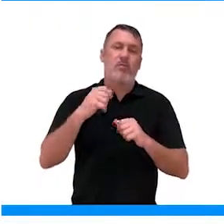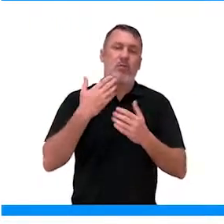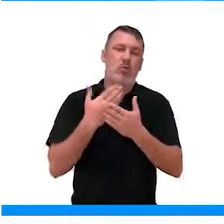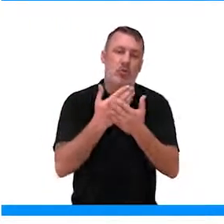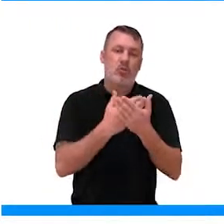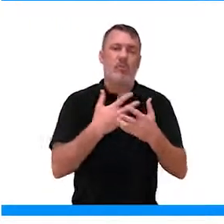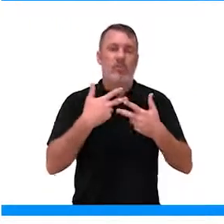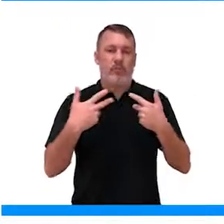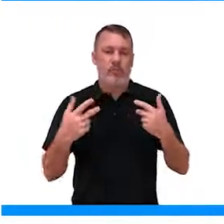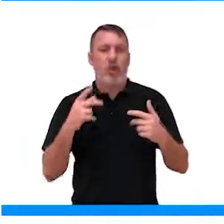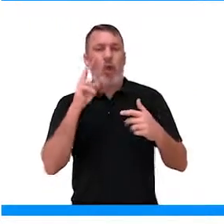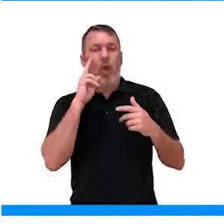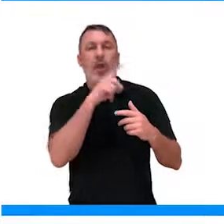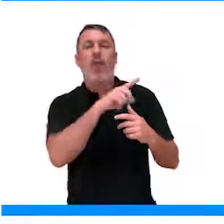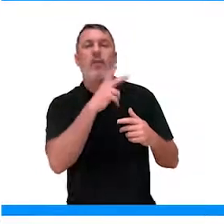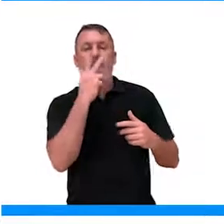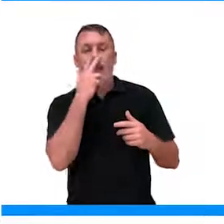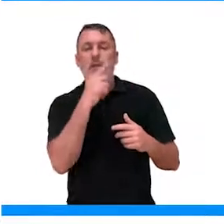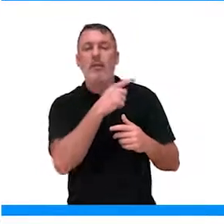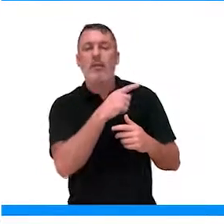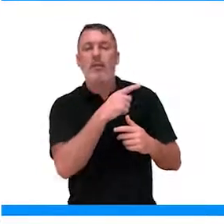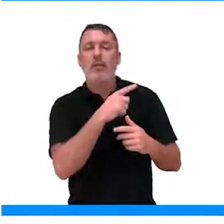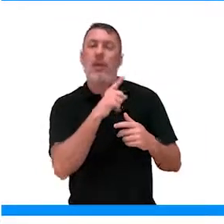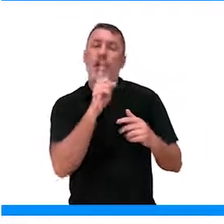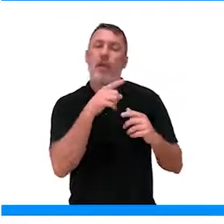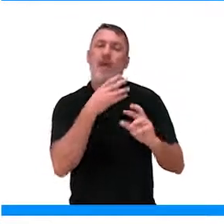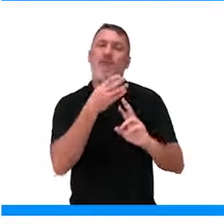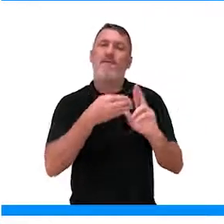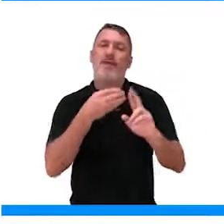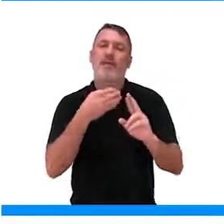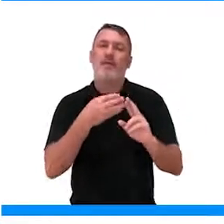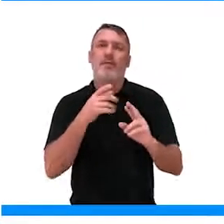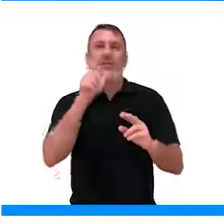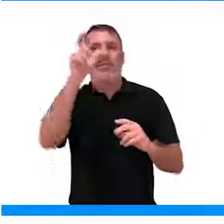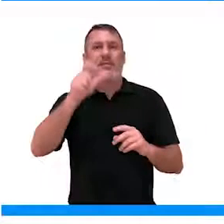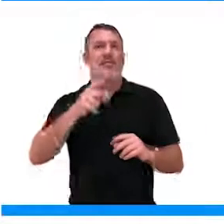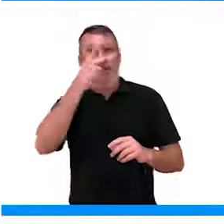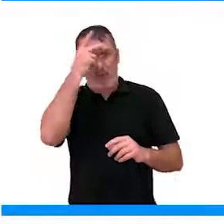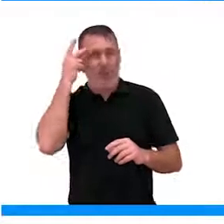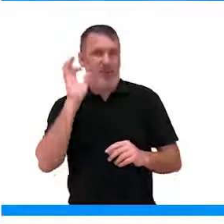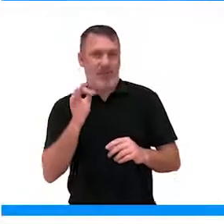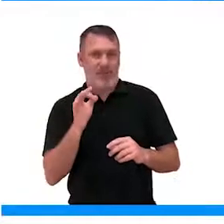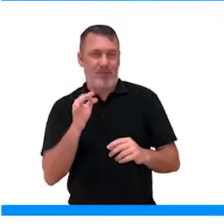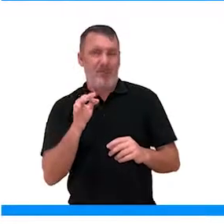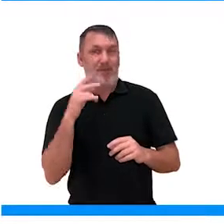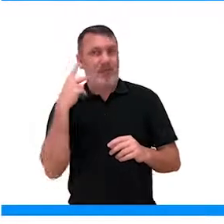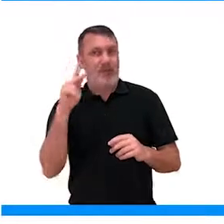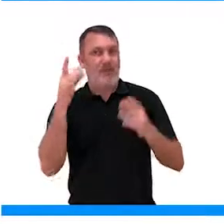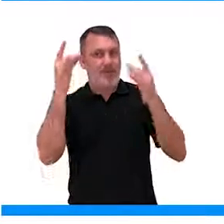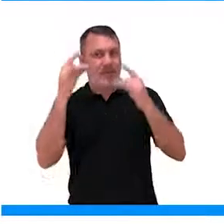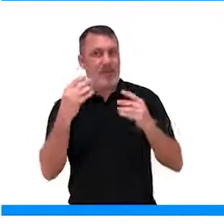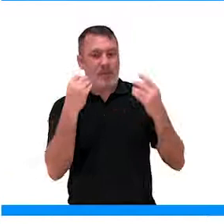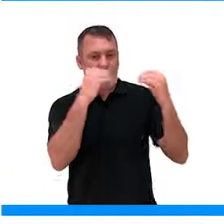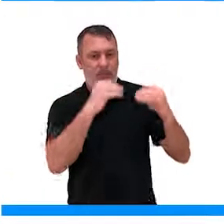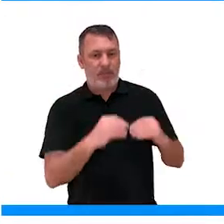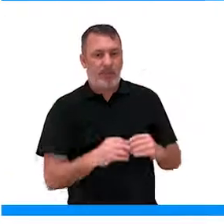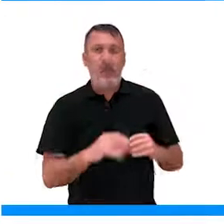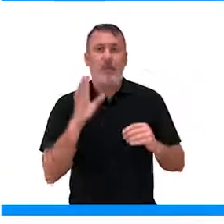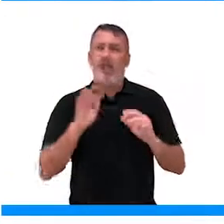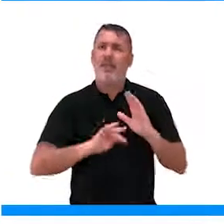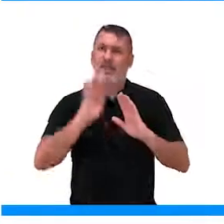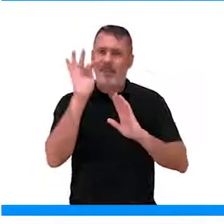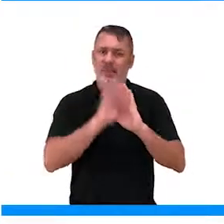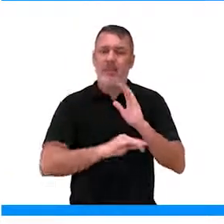entre outros aí. Então, a gente tem aqui uma referência, uma abordagem explicando sobre alguém. O texto